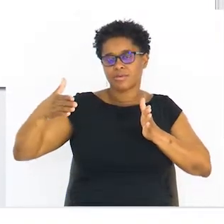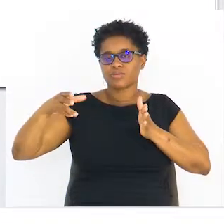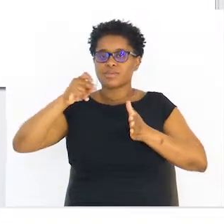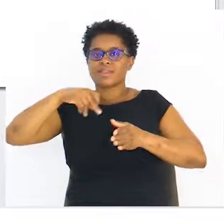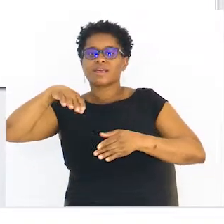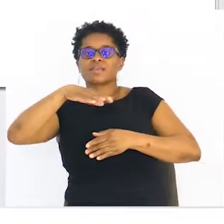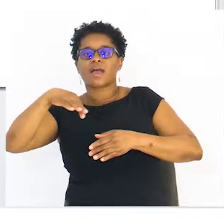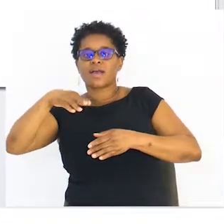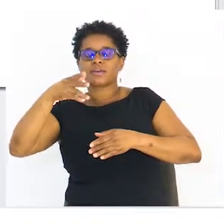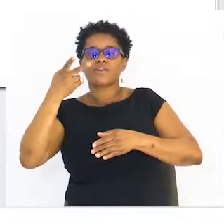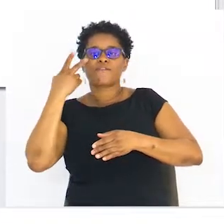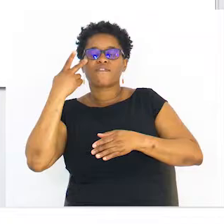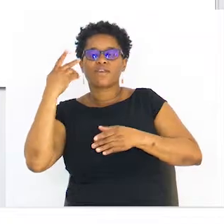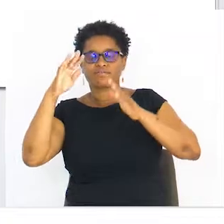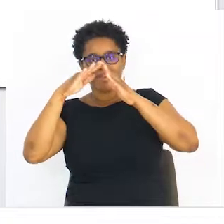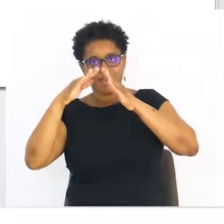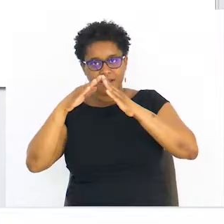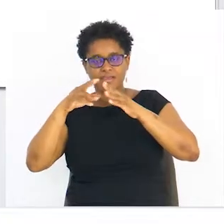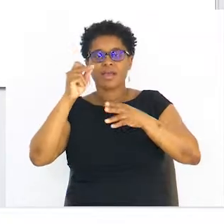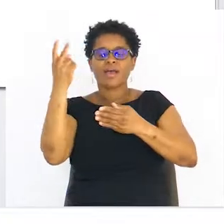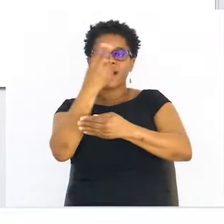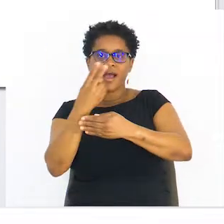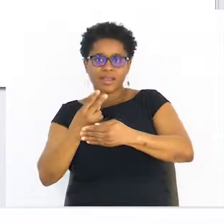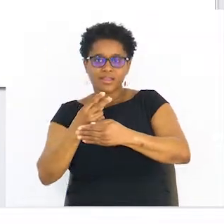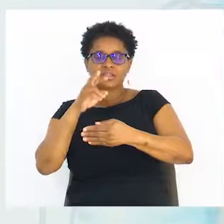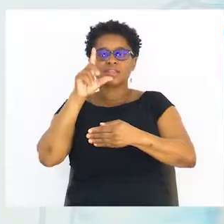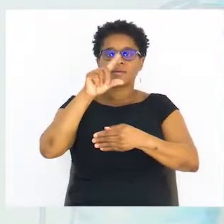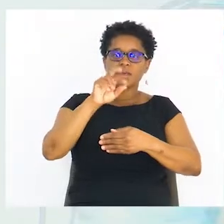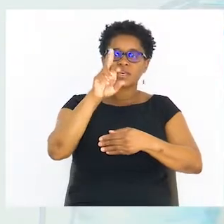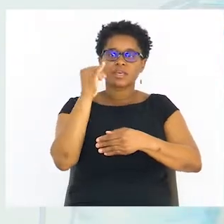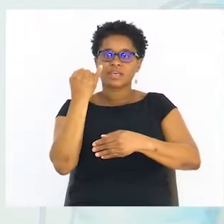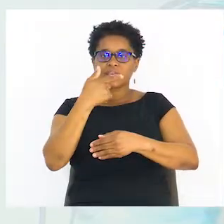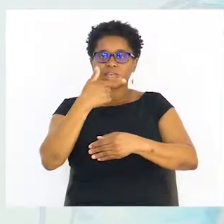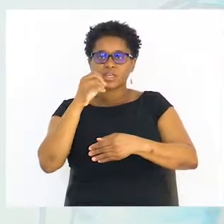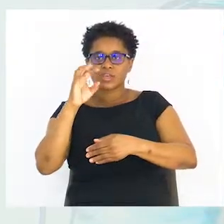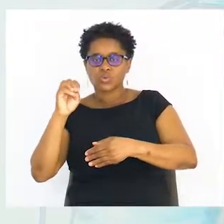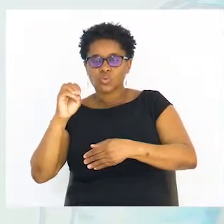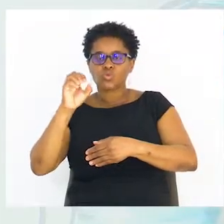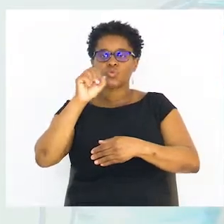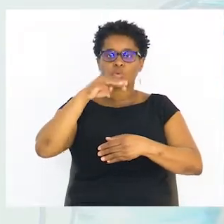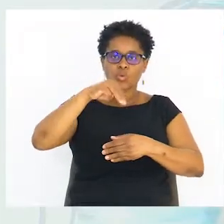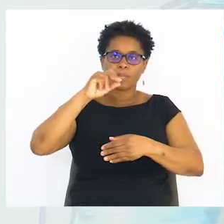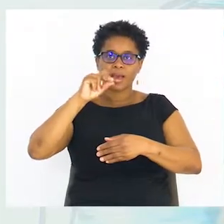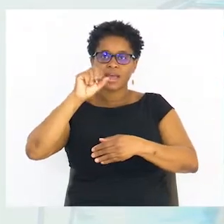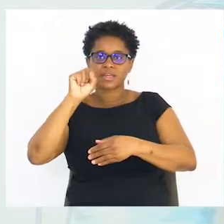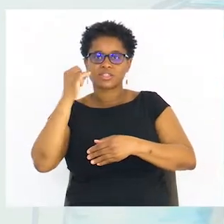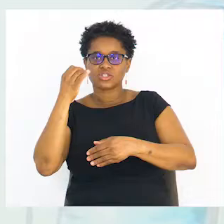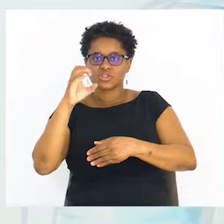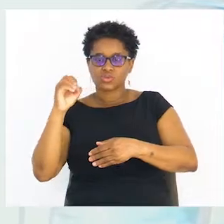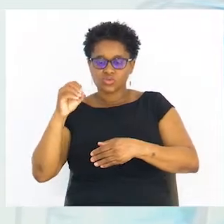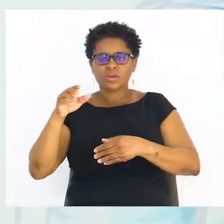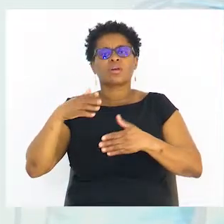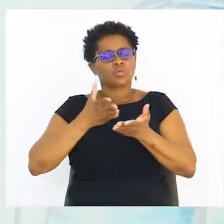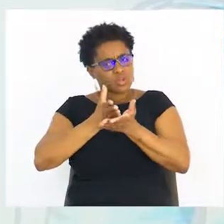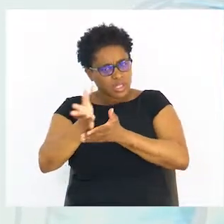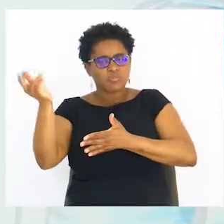habitadas, a arte e os ritos mágicos. Ainda estamos dentro do período